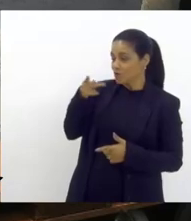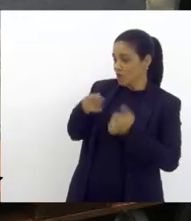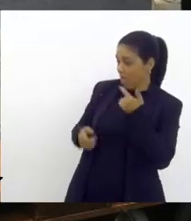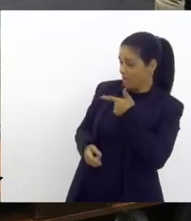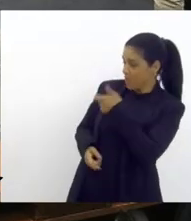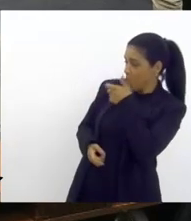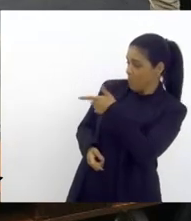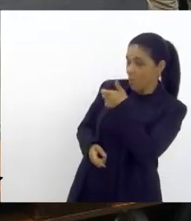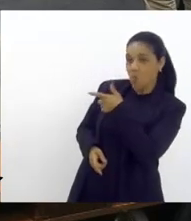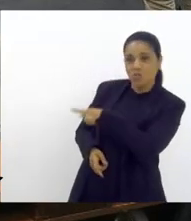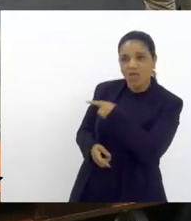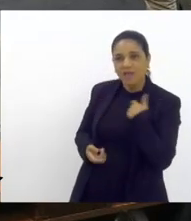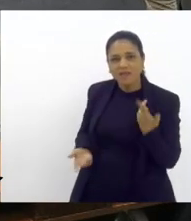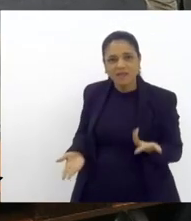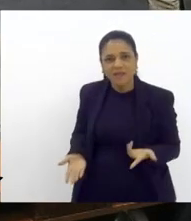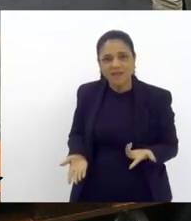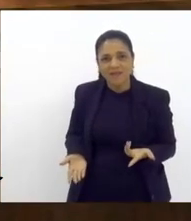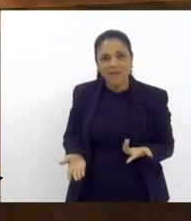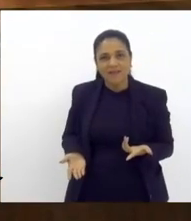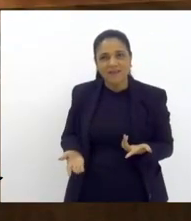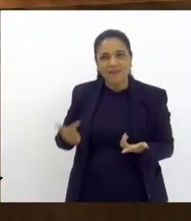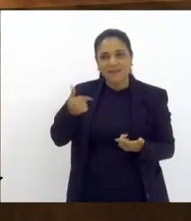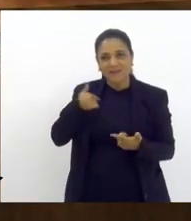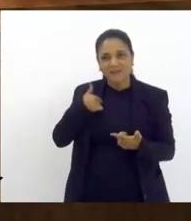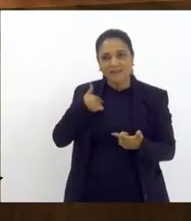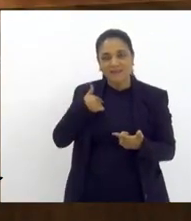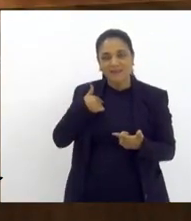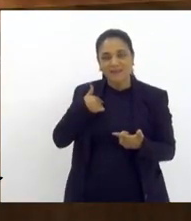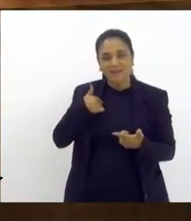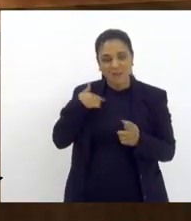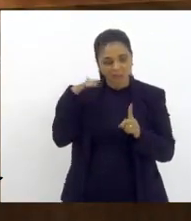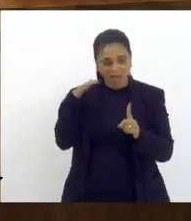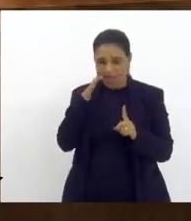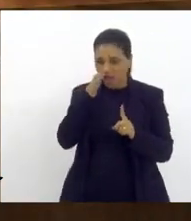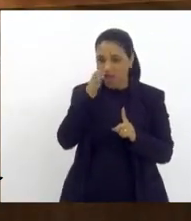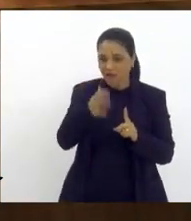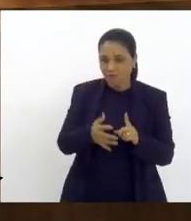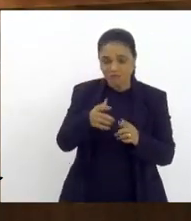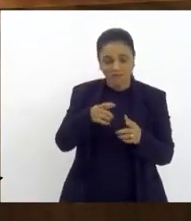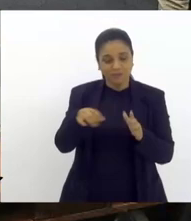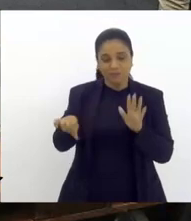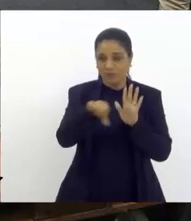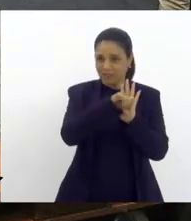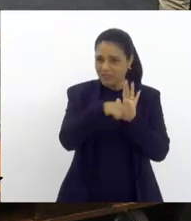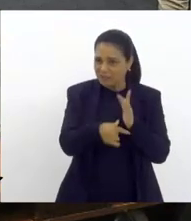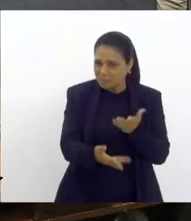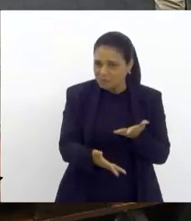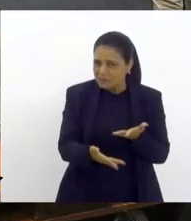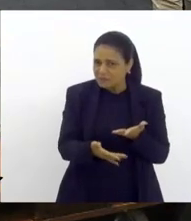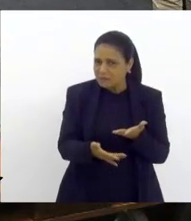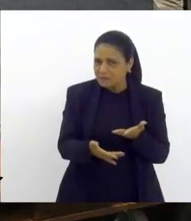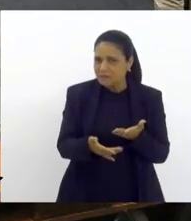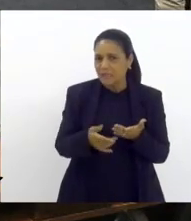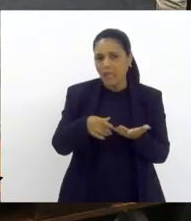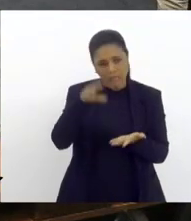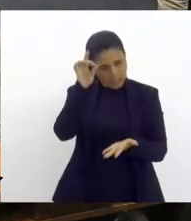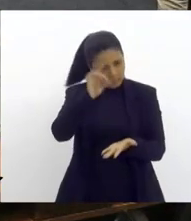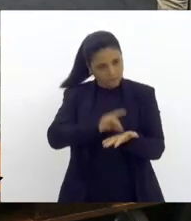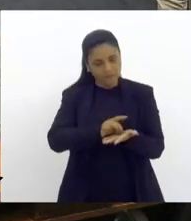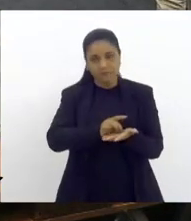me impondo me imputando mais um fato criminal olha ele tá reafirmando o presidente